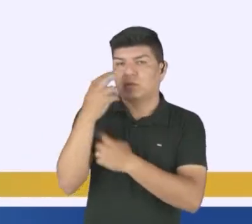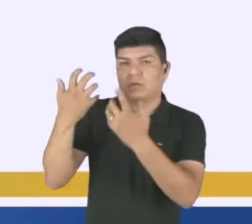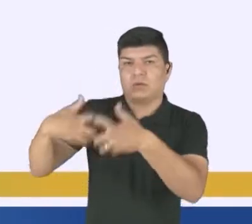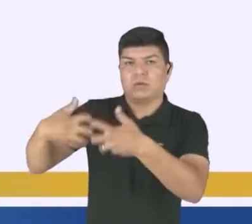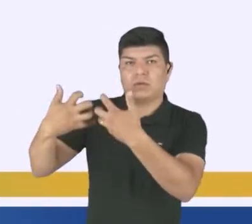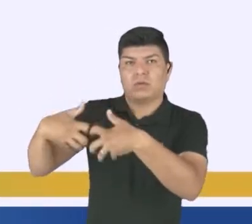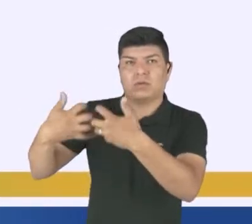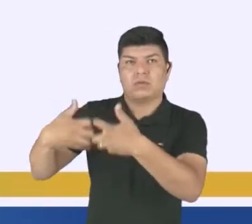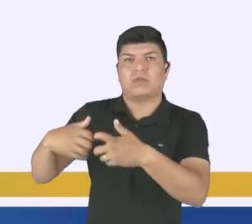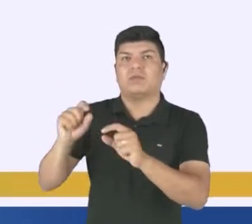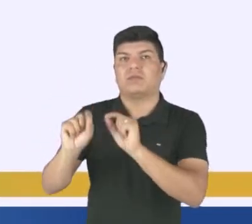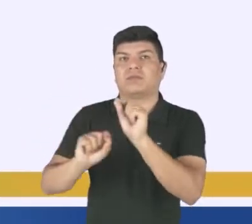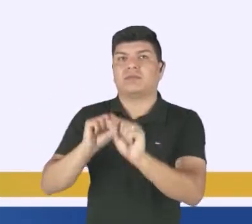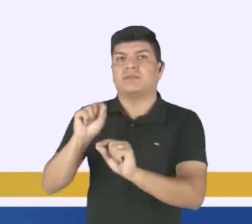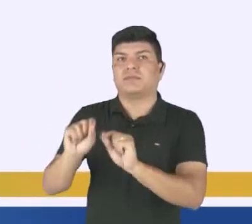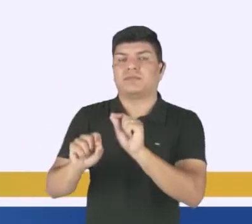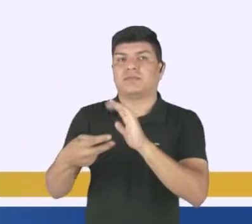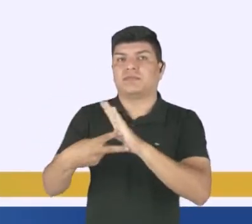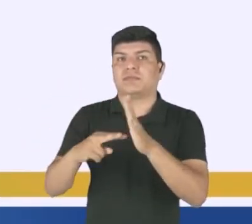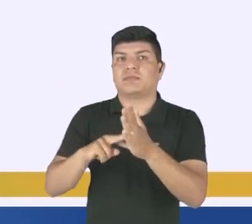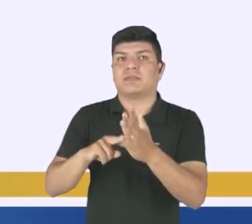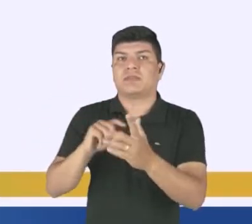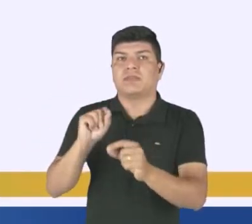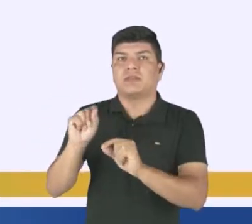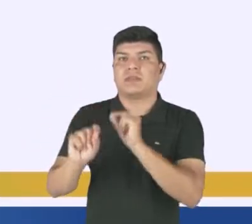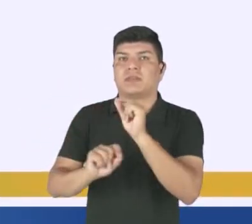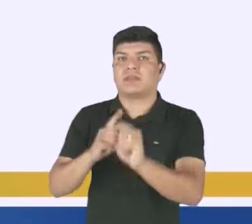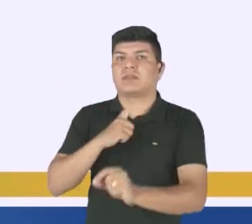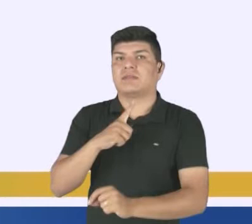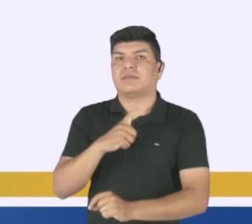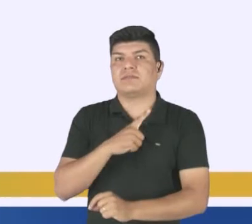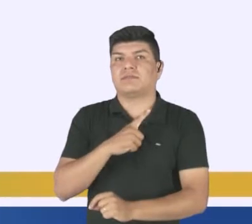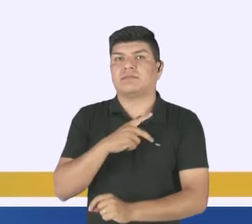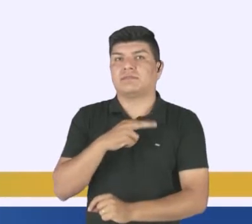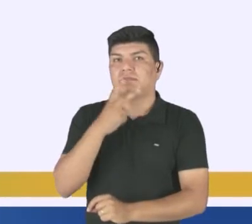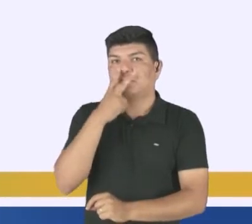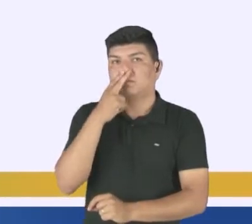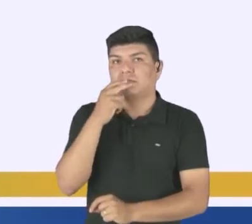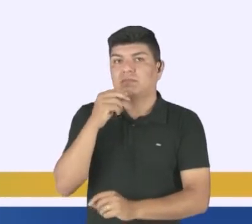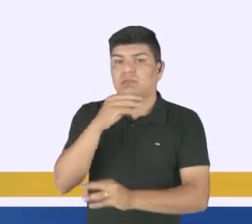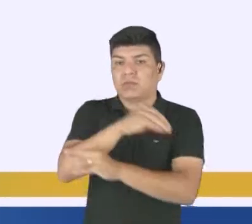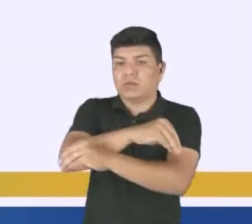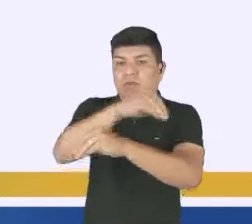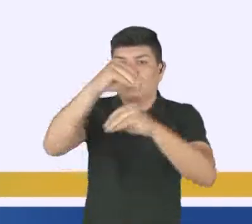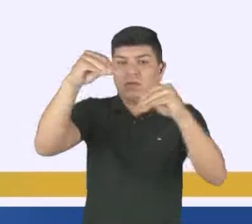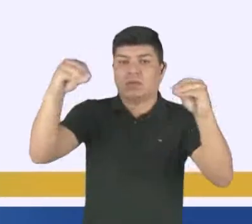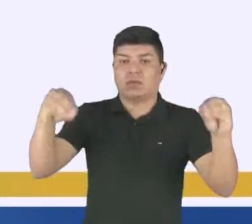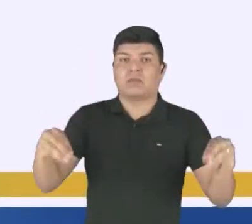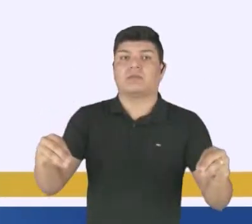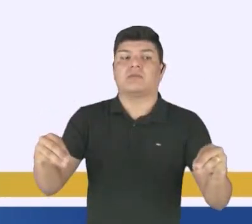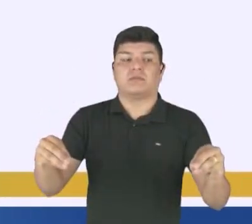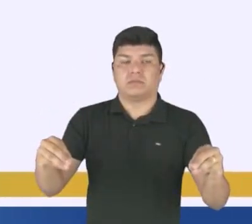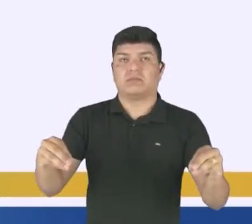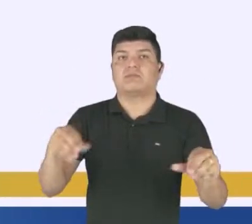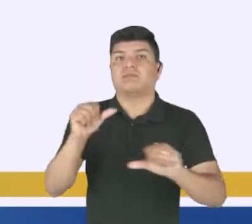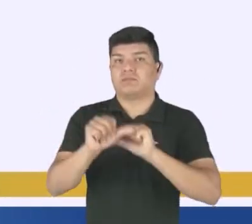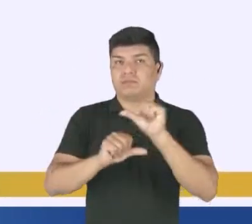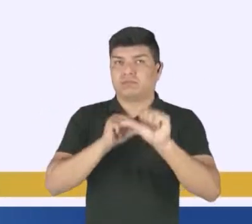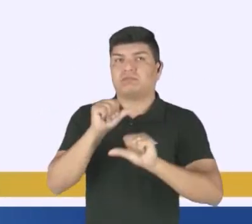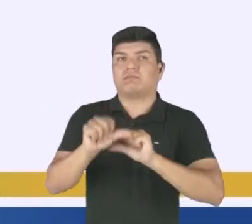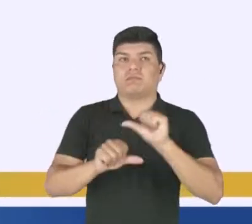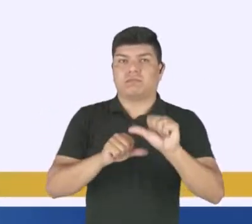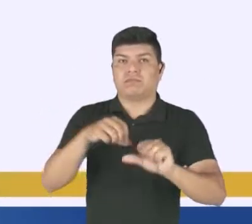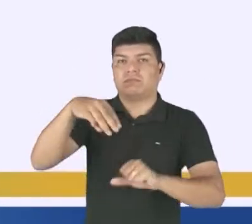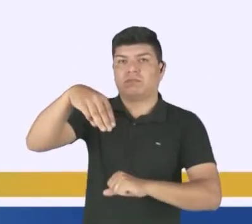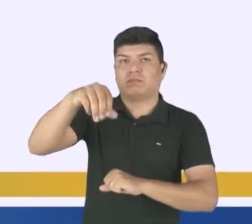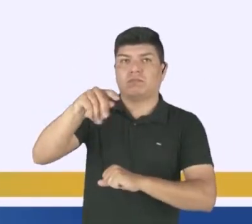conflito. Esse conflito, entre aspas, faz com que haja uma zona de transição. E aí, portanto, é denominado de Mata